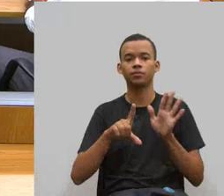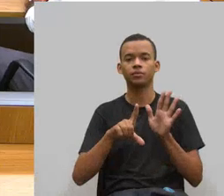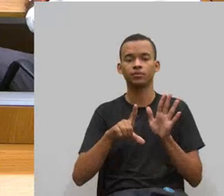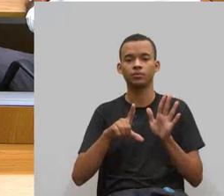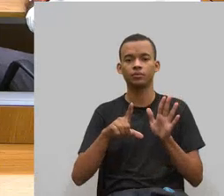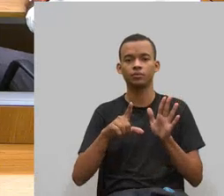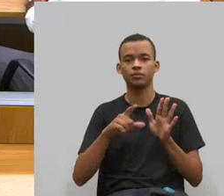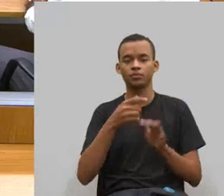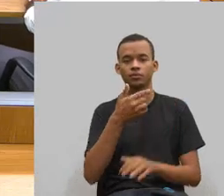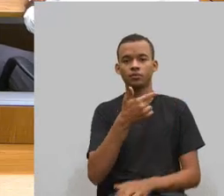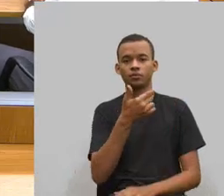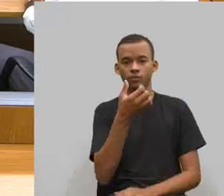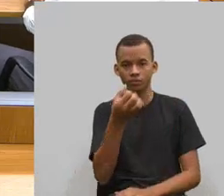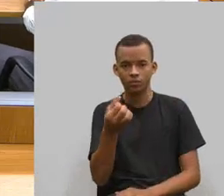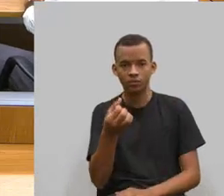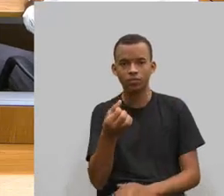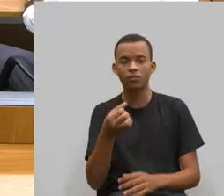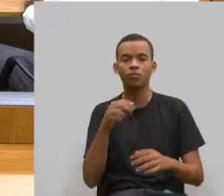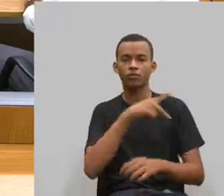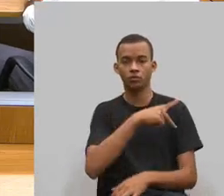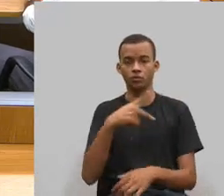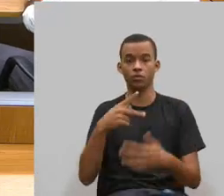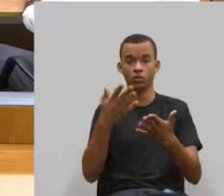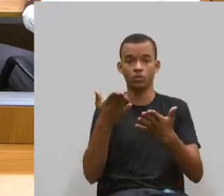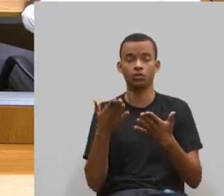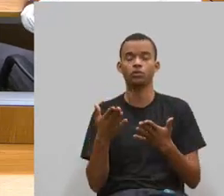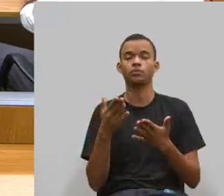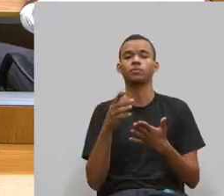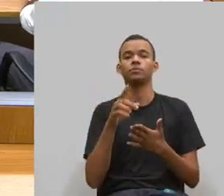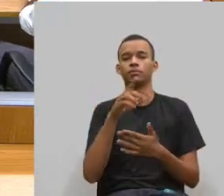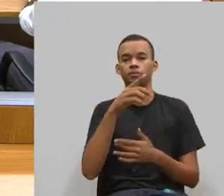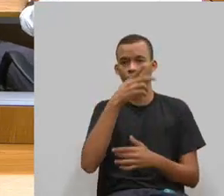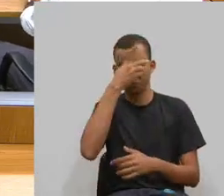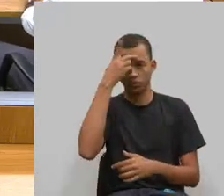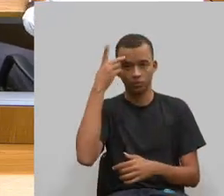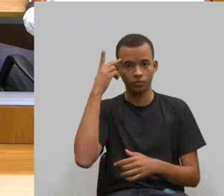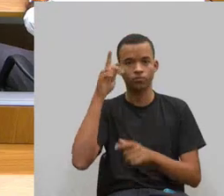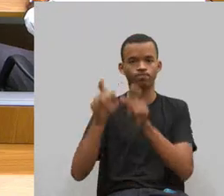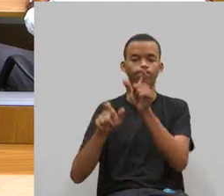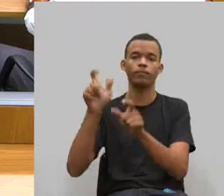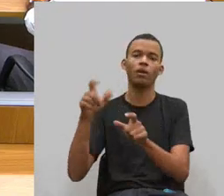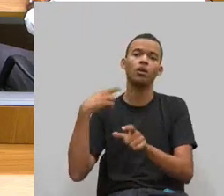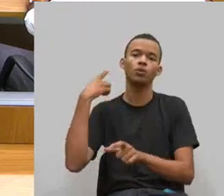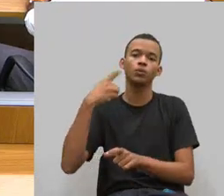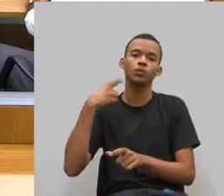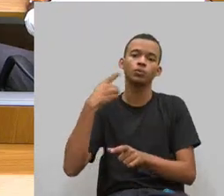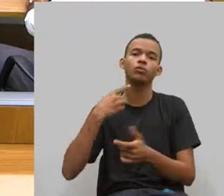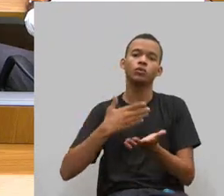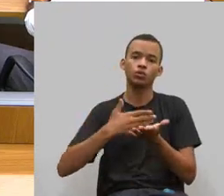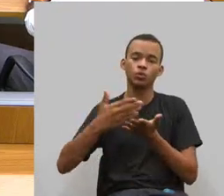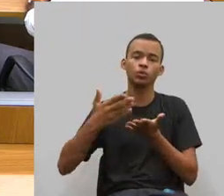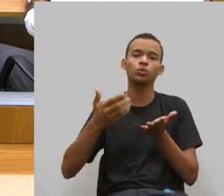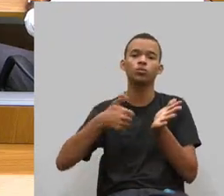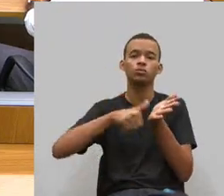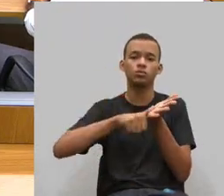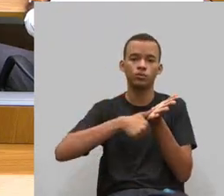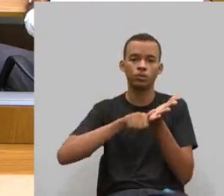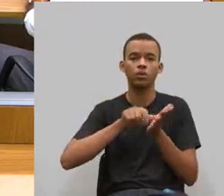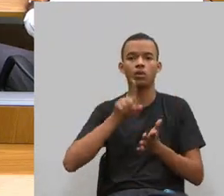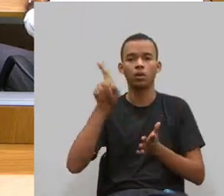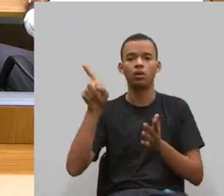pres a presidência solicita que os deputados a deputada faça seu registro biométrico no